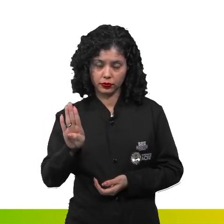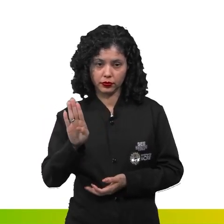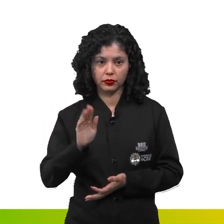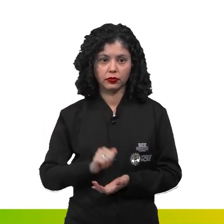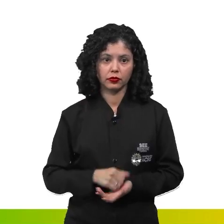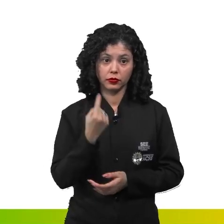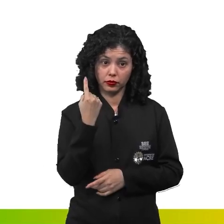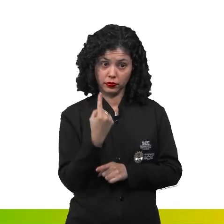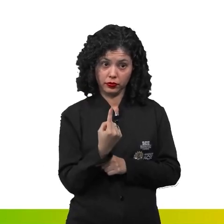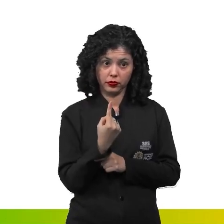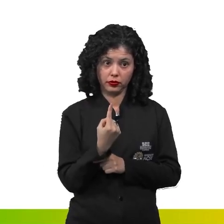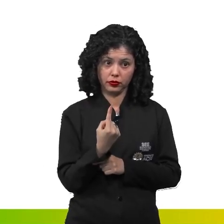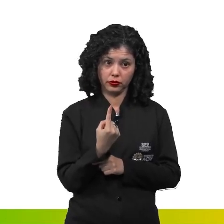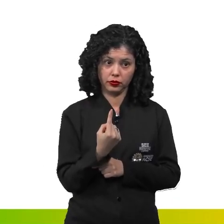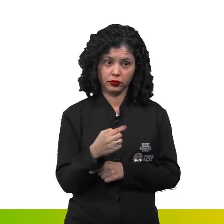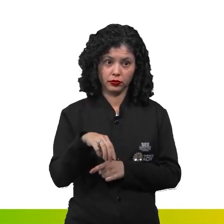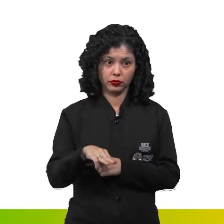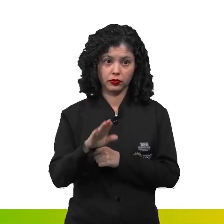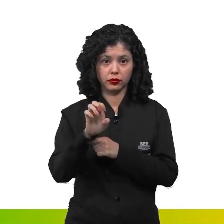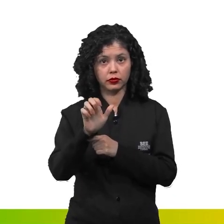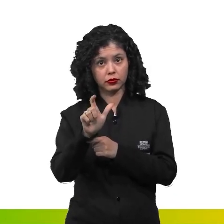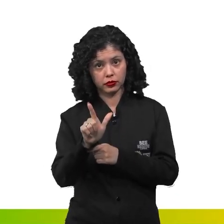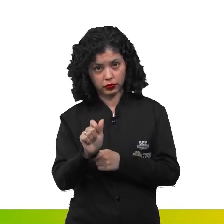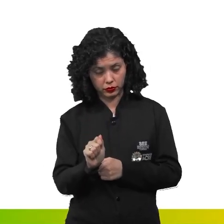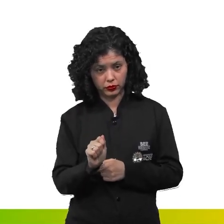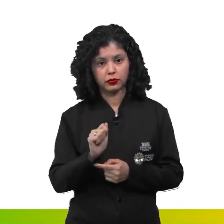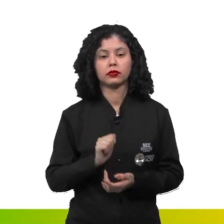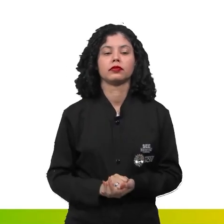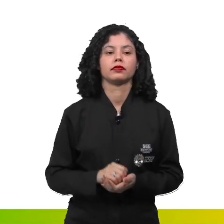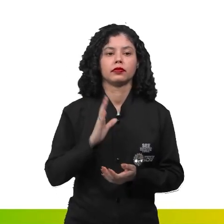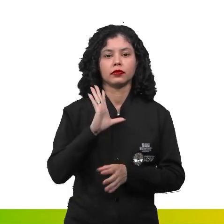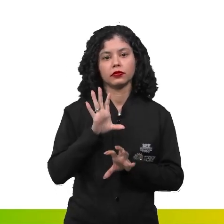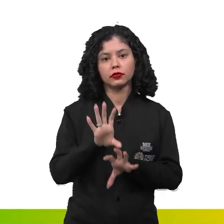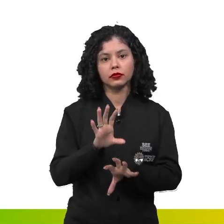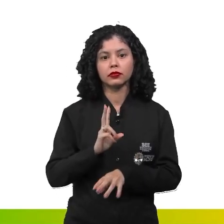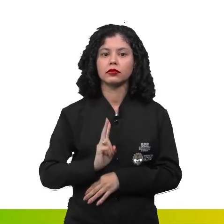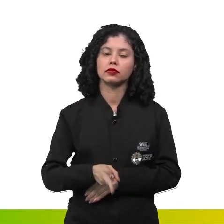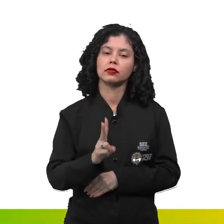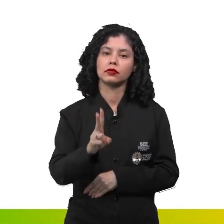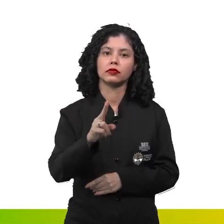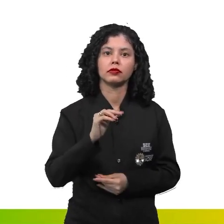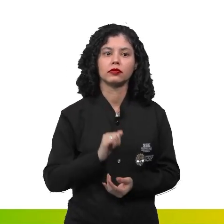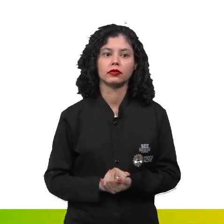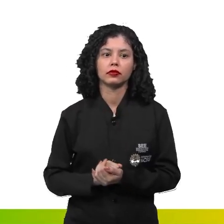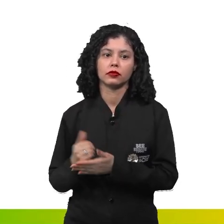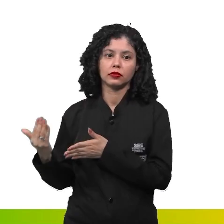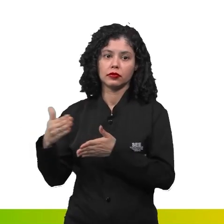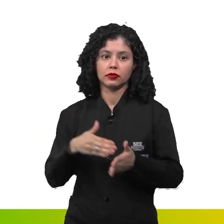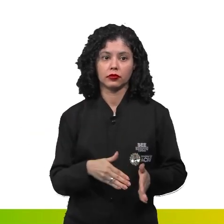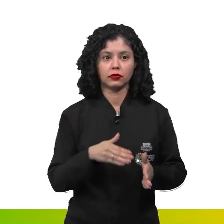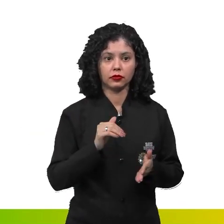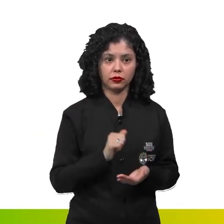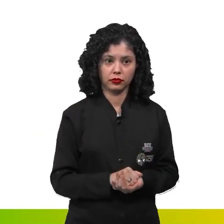equivale a 1 megabyte. E assim por diante, até chegar em